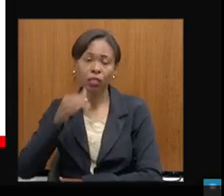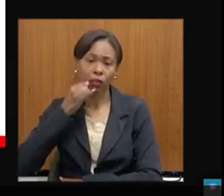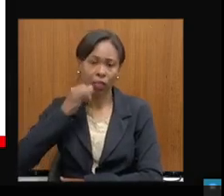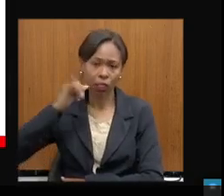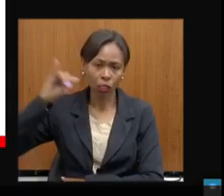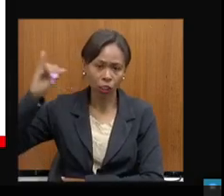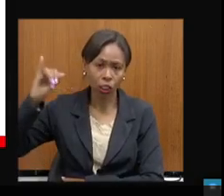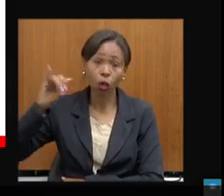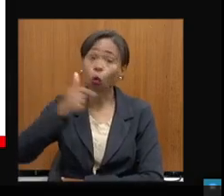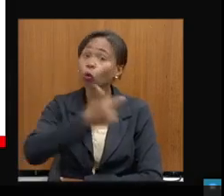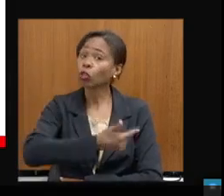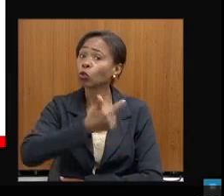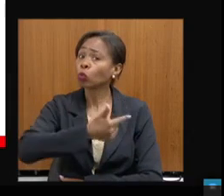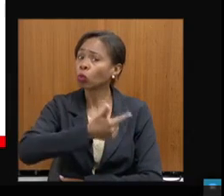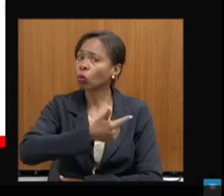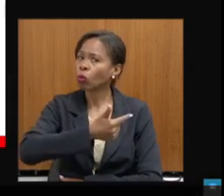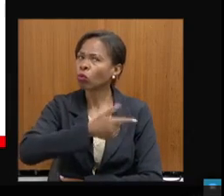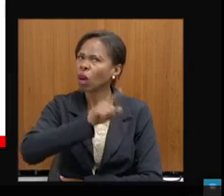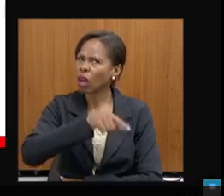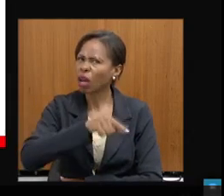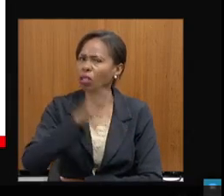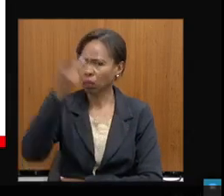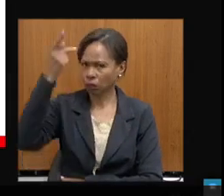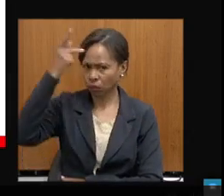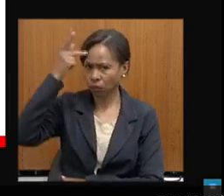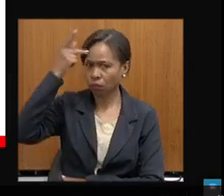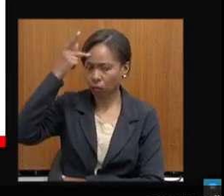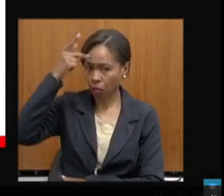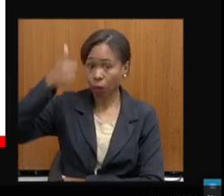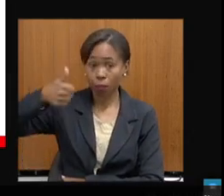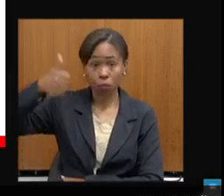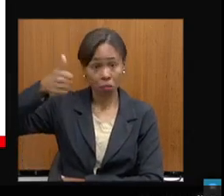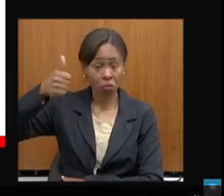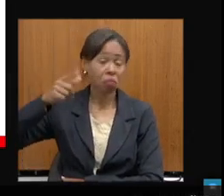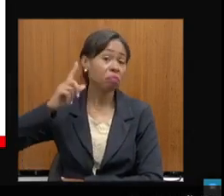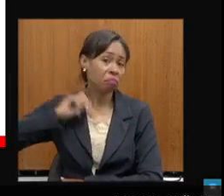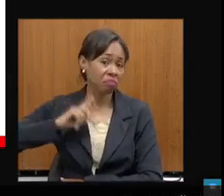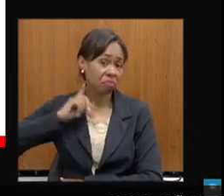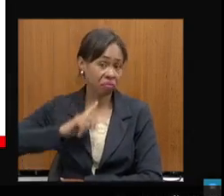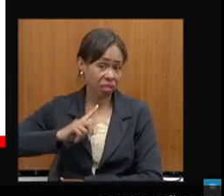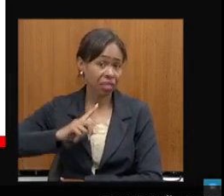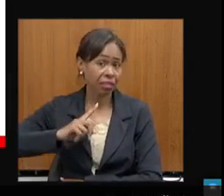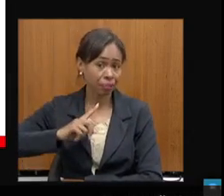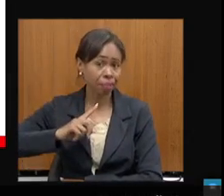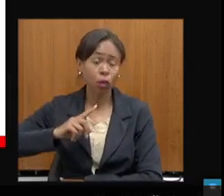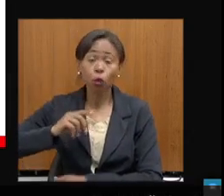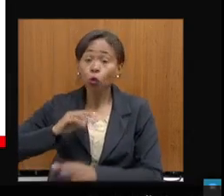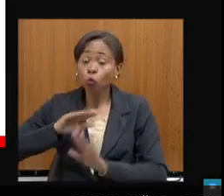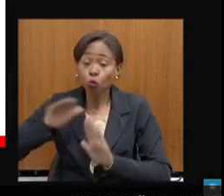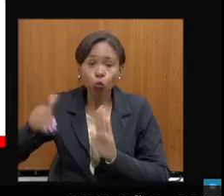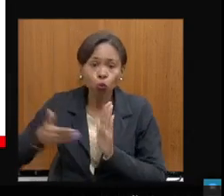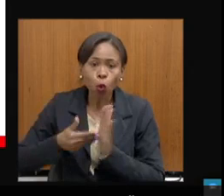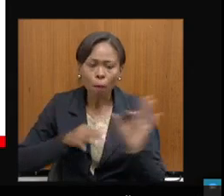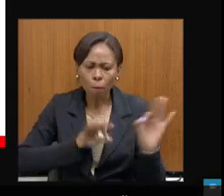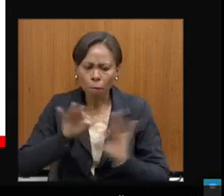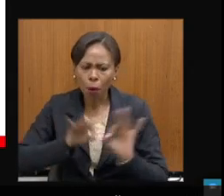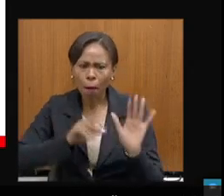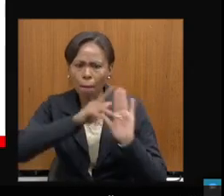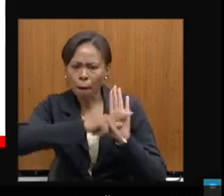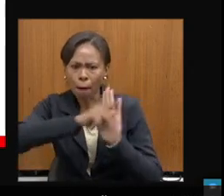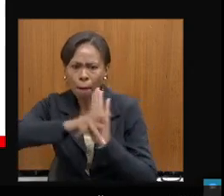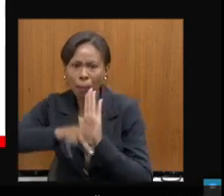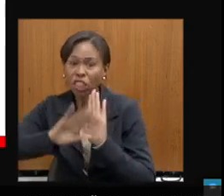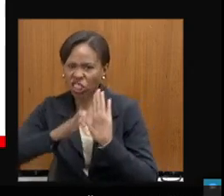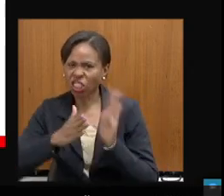né com com dois gigantes E se a gente for colocar todos os projetos já em tramitação e já autorizados